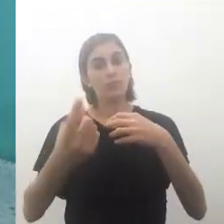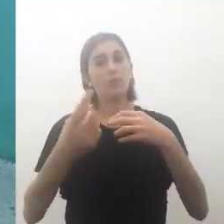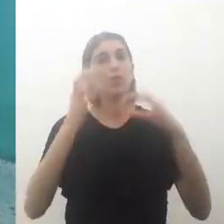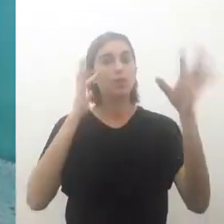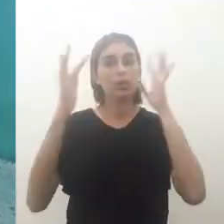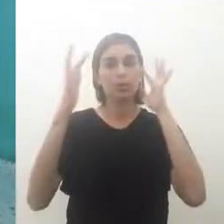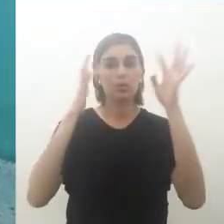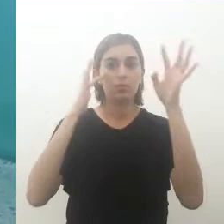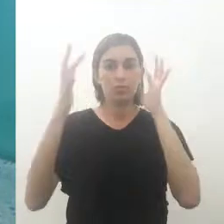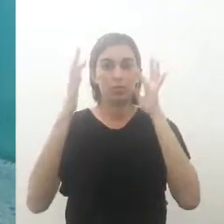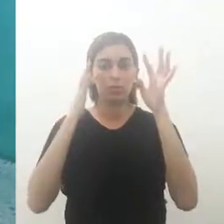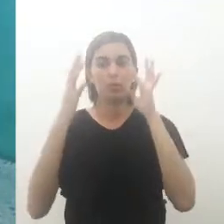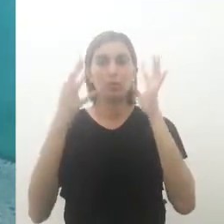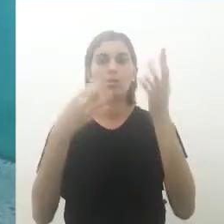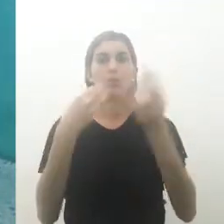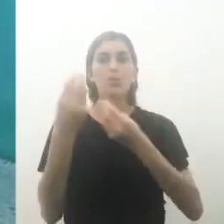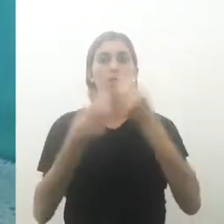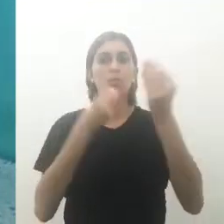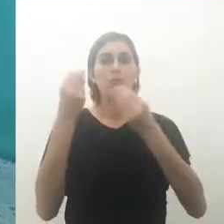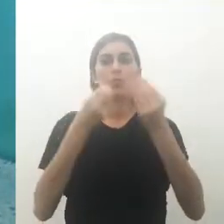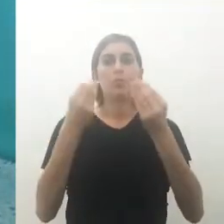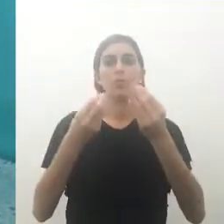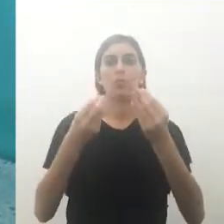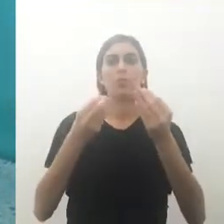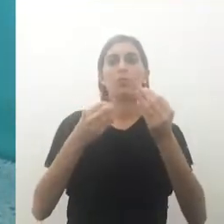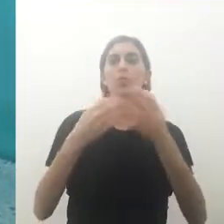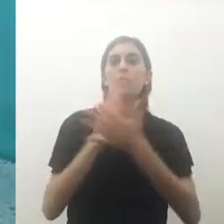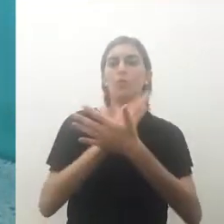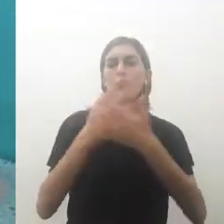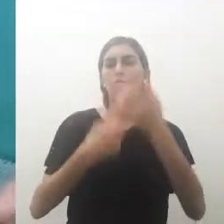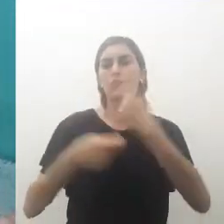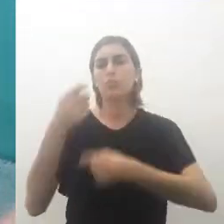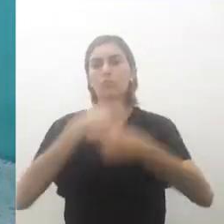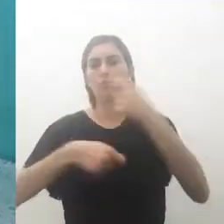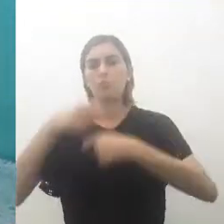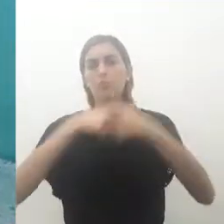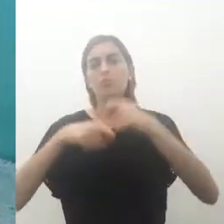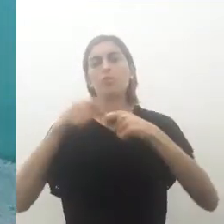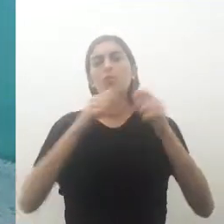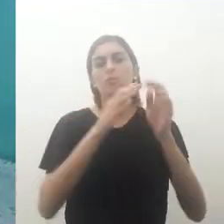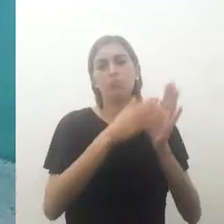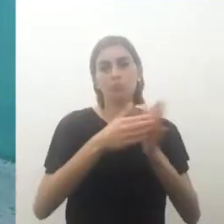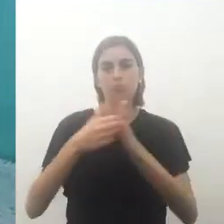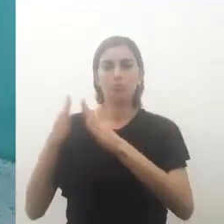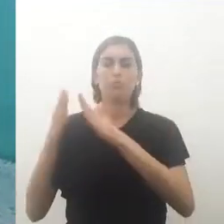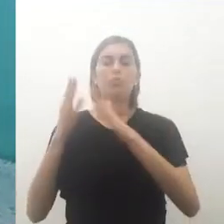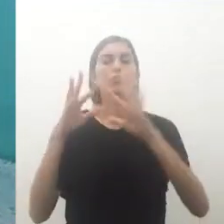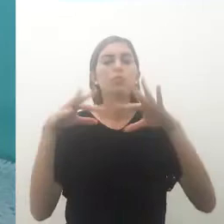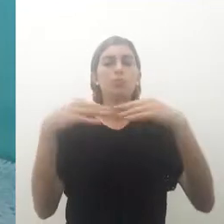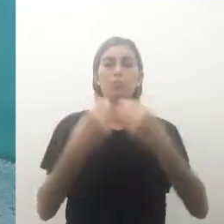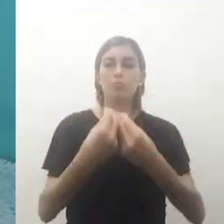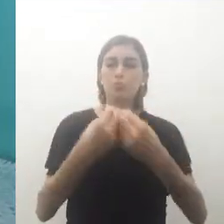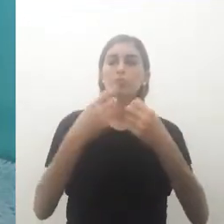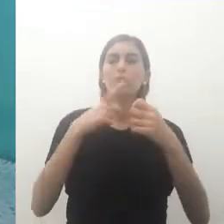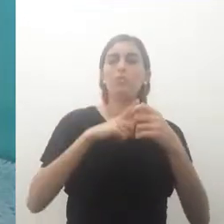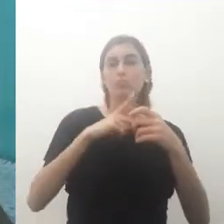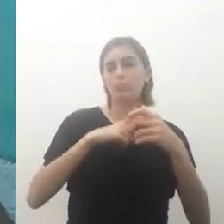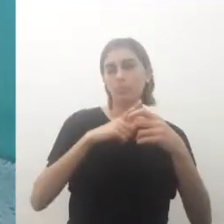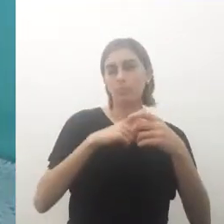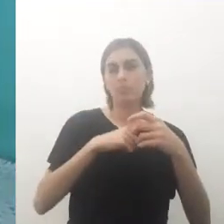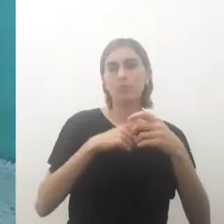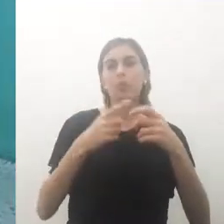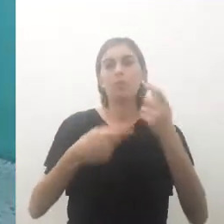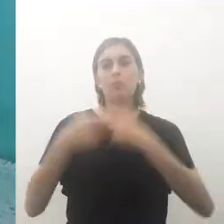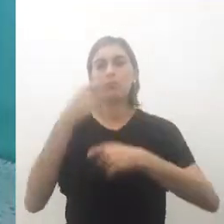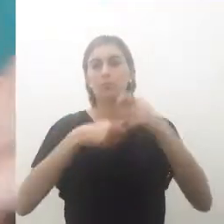só, essas teorias elas funcionam como norte para alguns negócios, para algumas organizações. Sobretudo